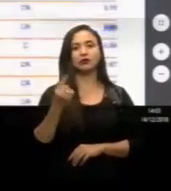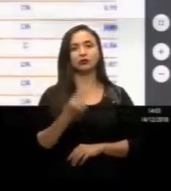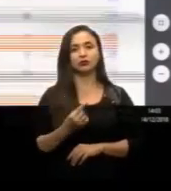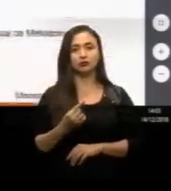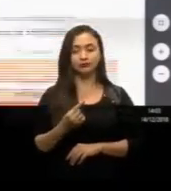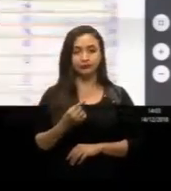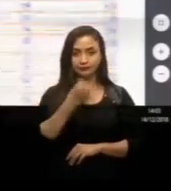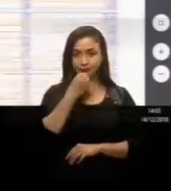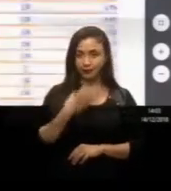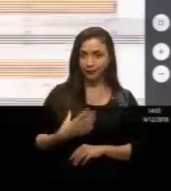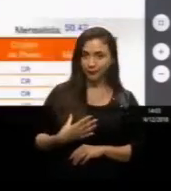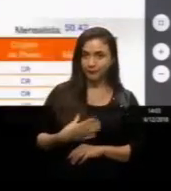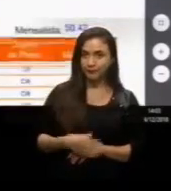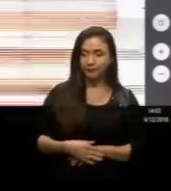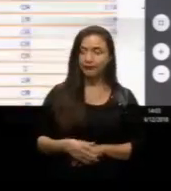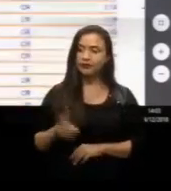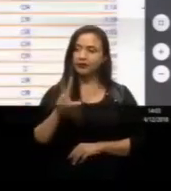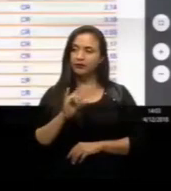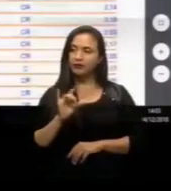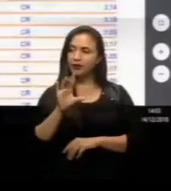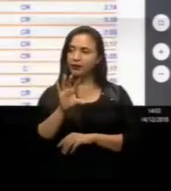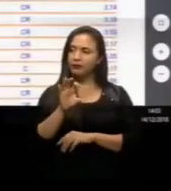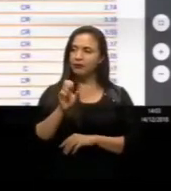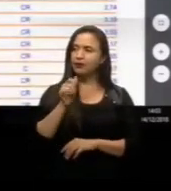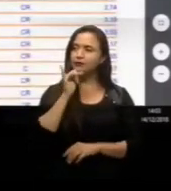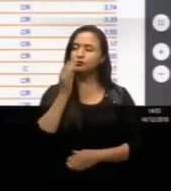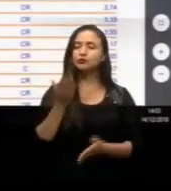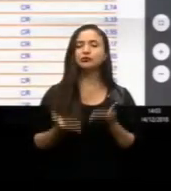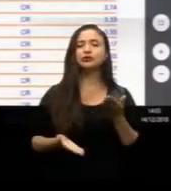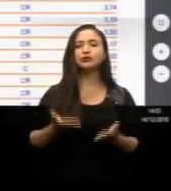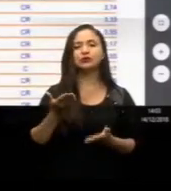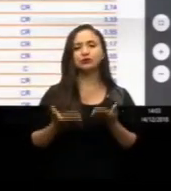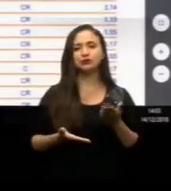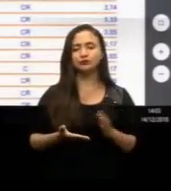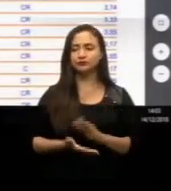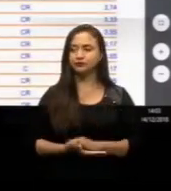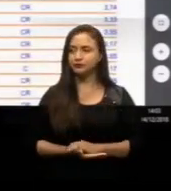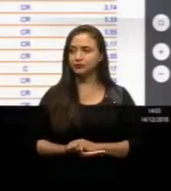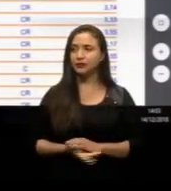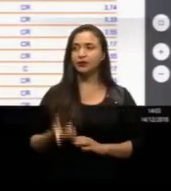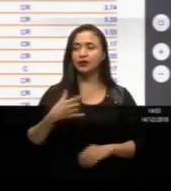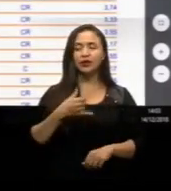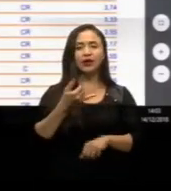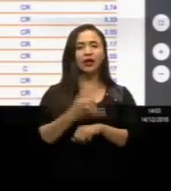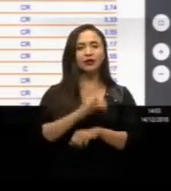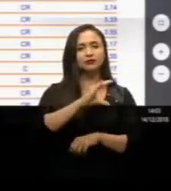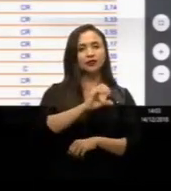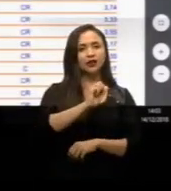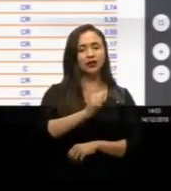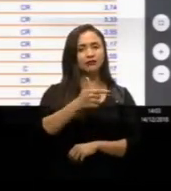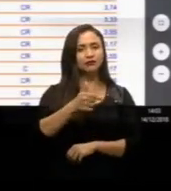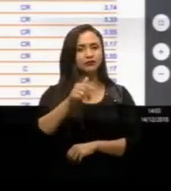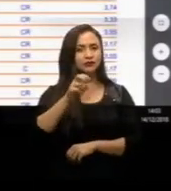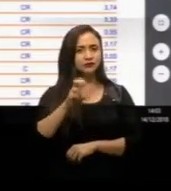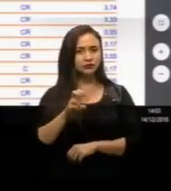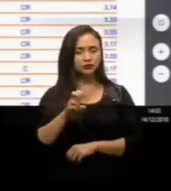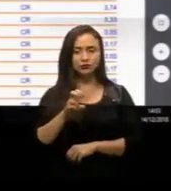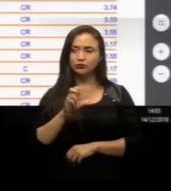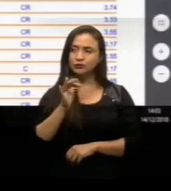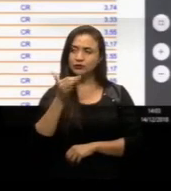bom? Vamos pegar uma aqui em quilos, olha só. Em quilo, aço CA 25, 10 milímetros,